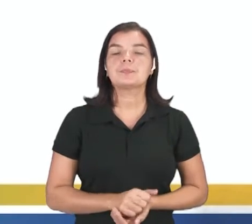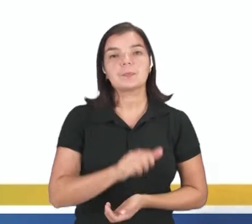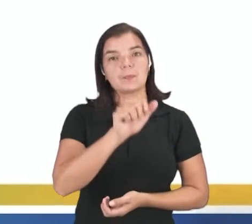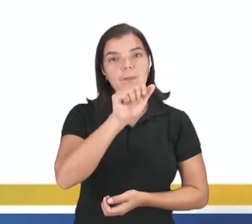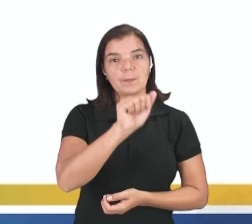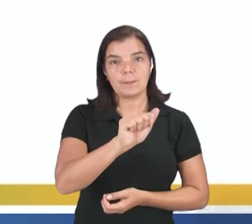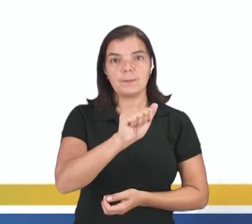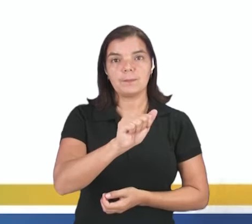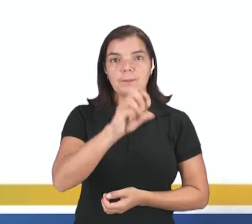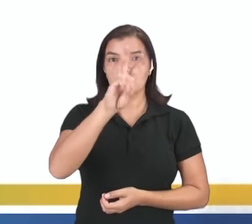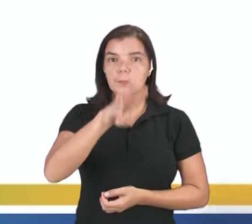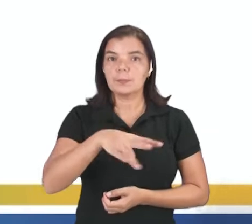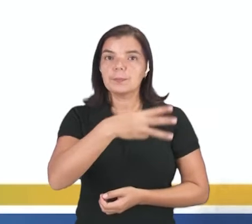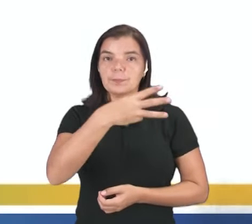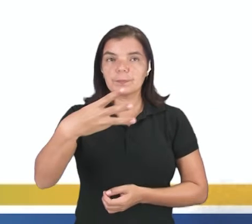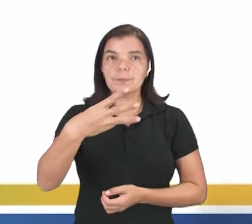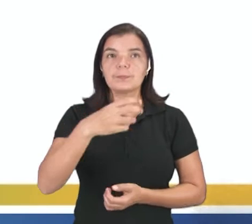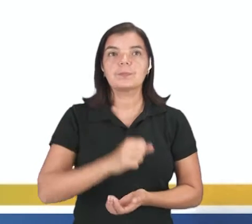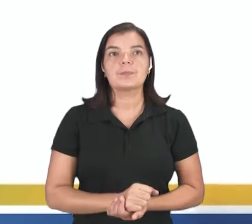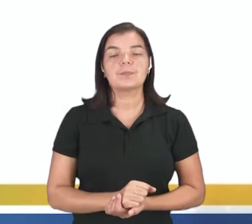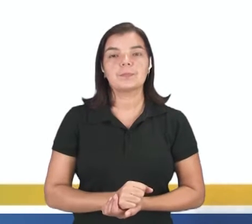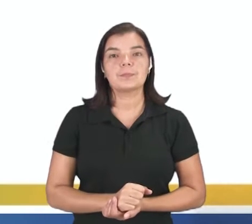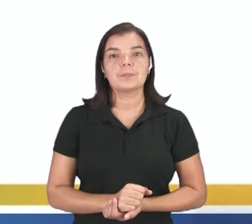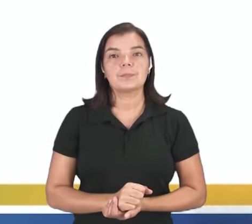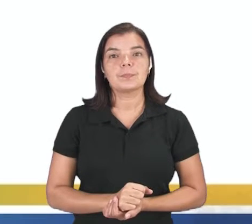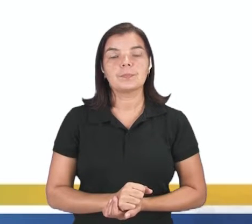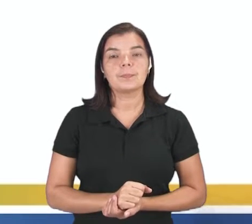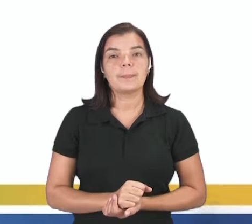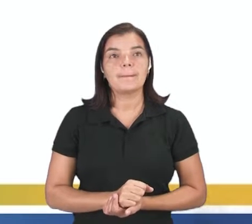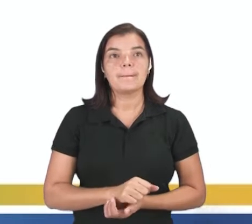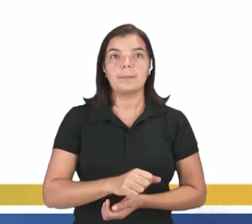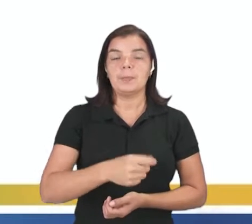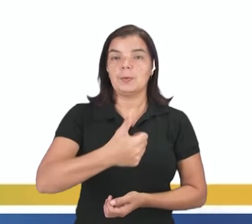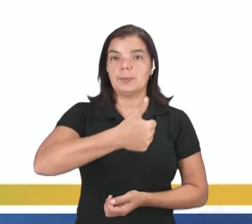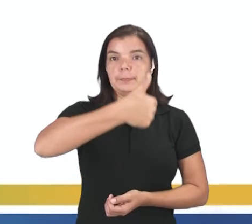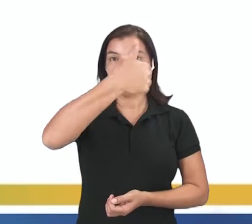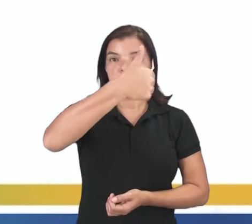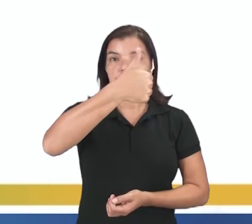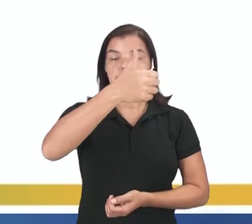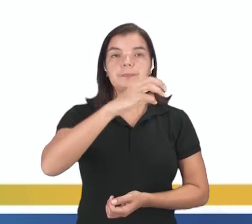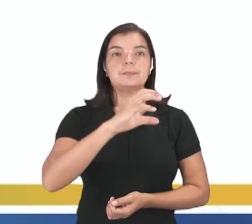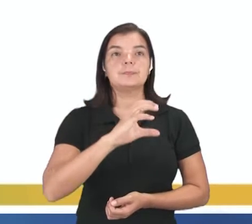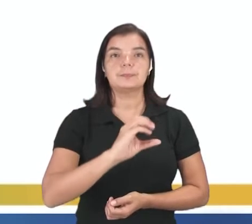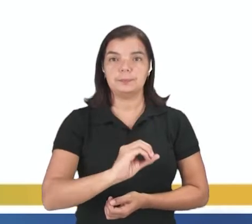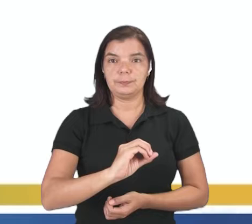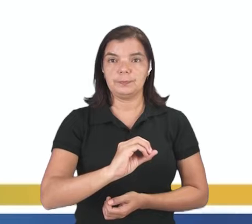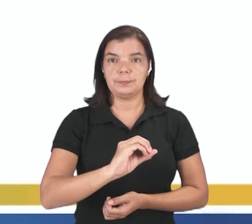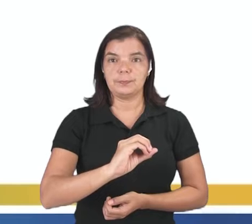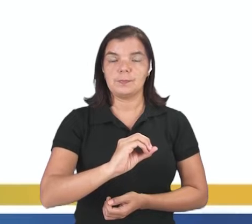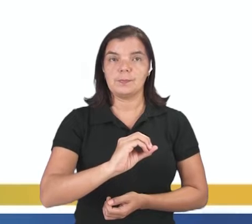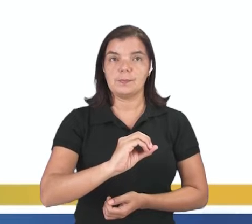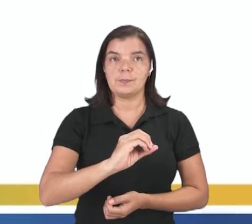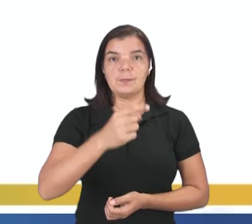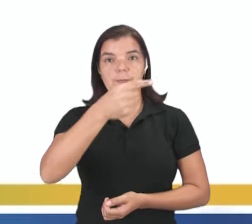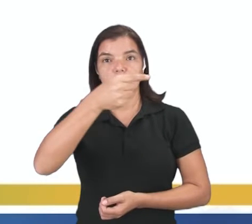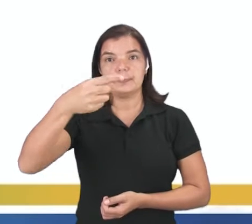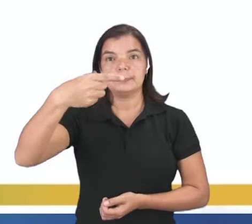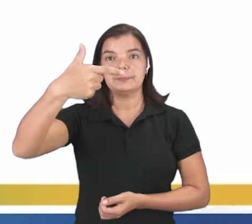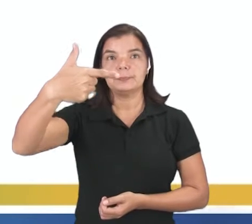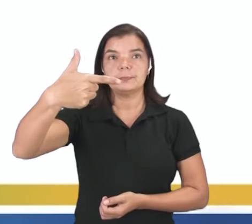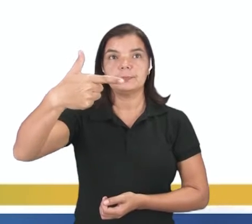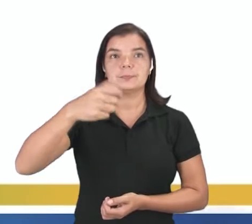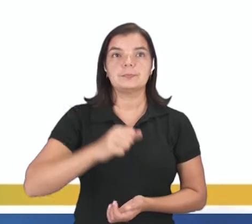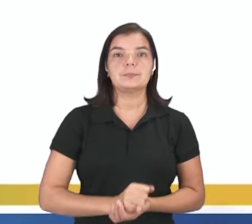aí a matriz A com os elementos na primeira linha e primeira coluna 1, menos